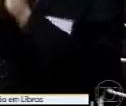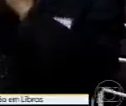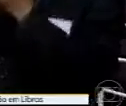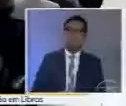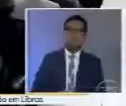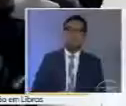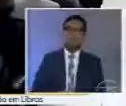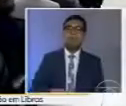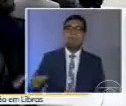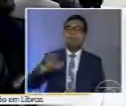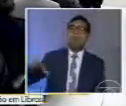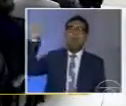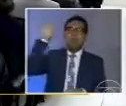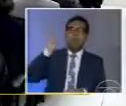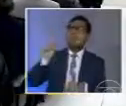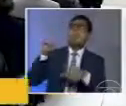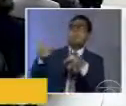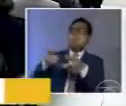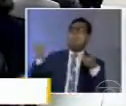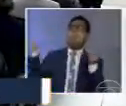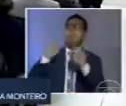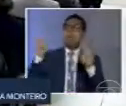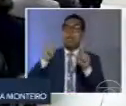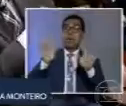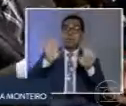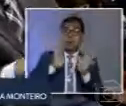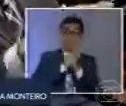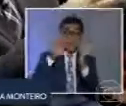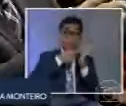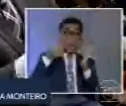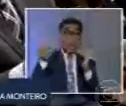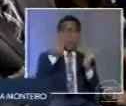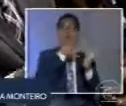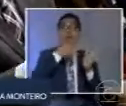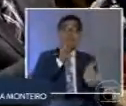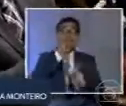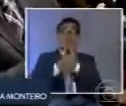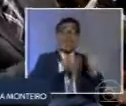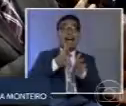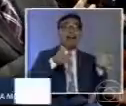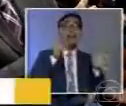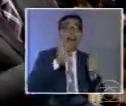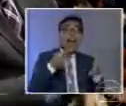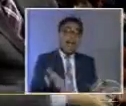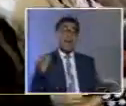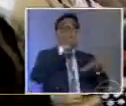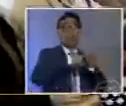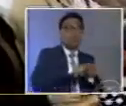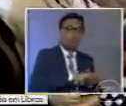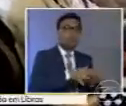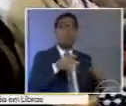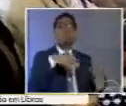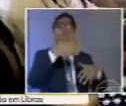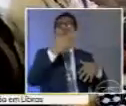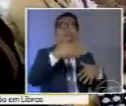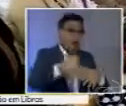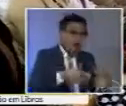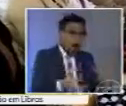isso. Quem é ouvinte pode até não se dar conta, mas é um grande passo rumo à inclusão. Para que no futuro,